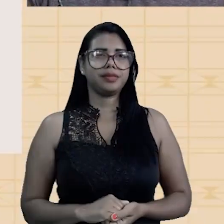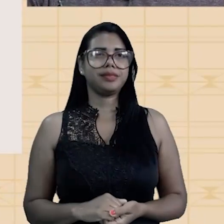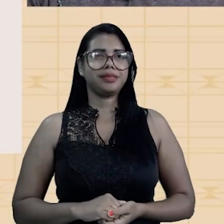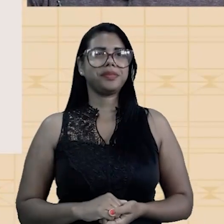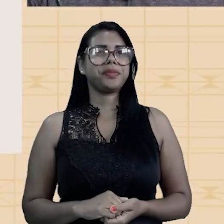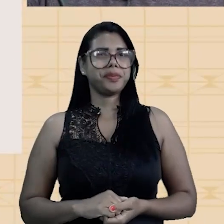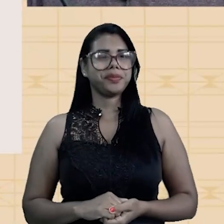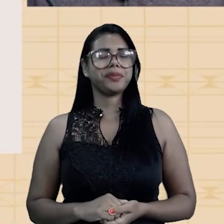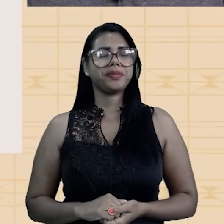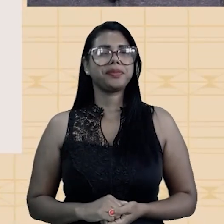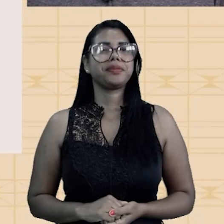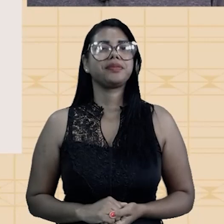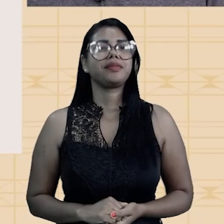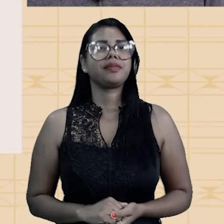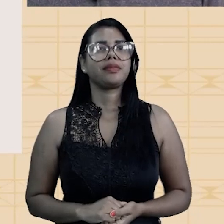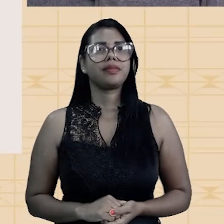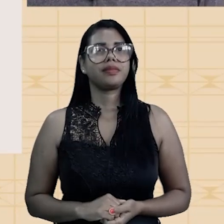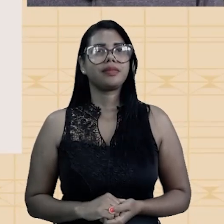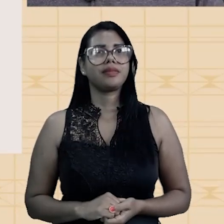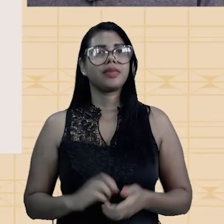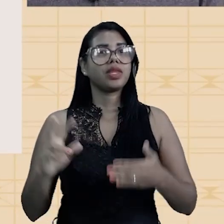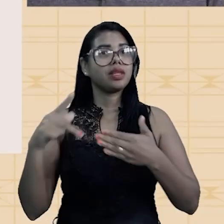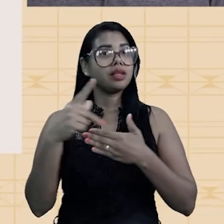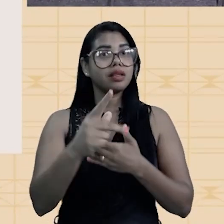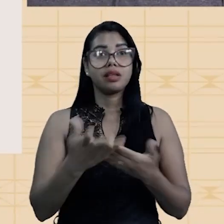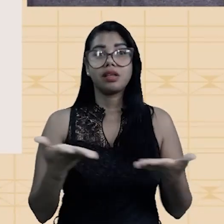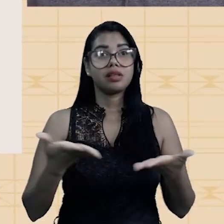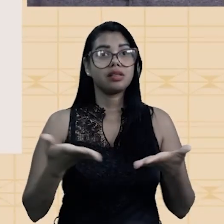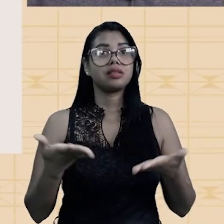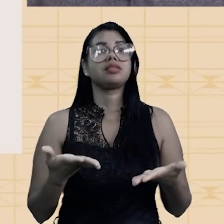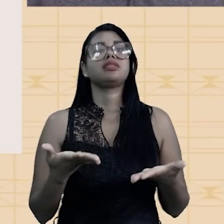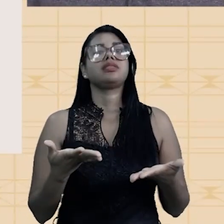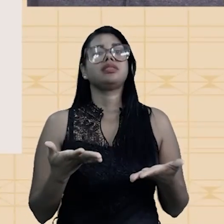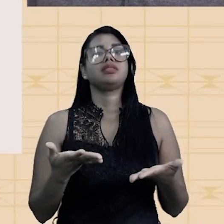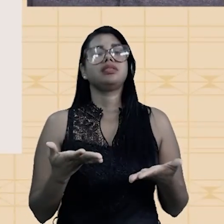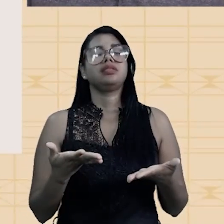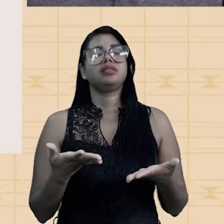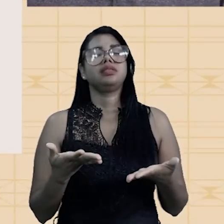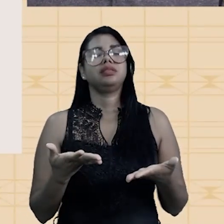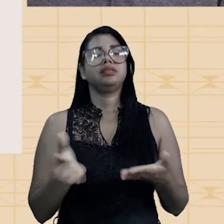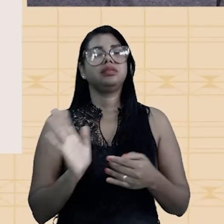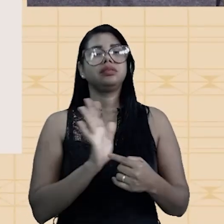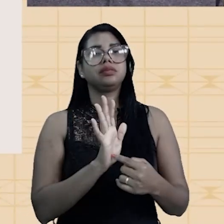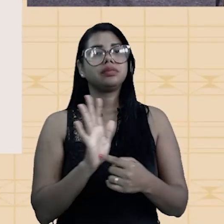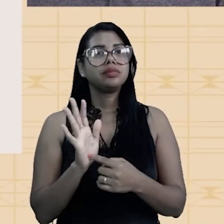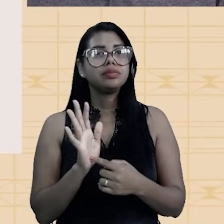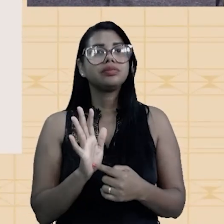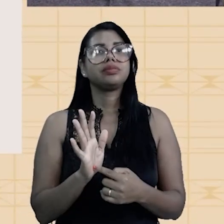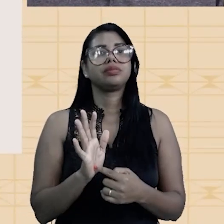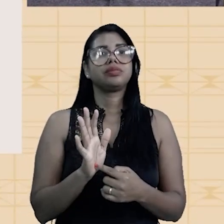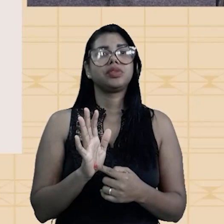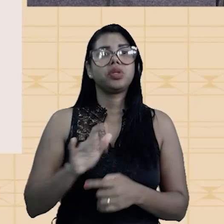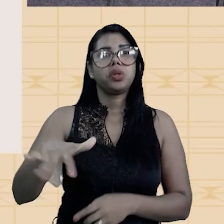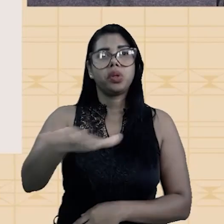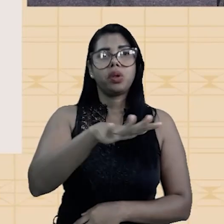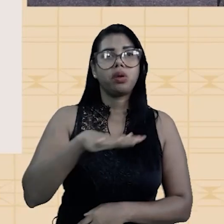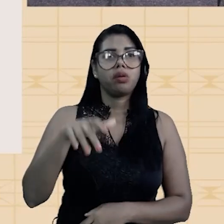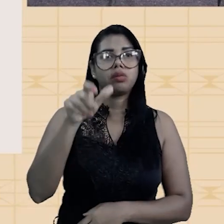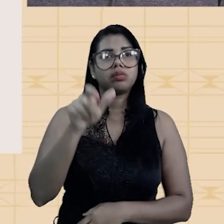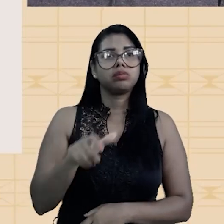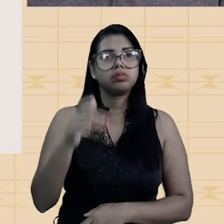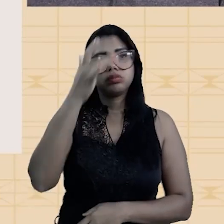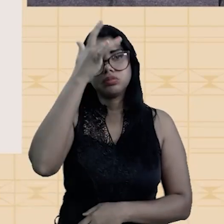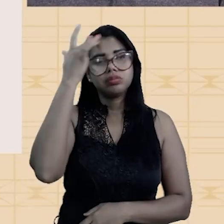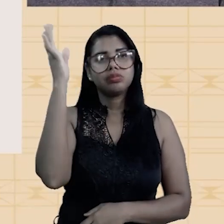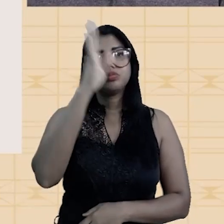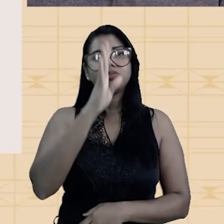ó. Veja que ela segue essa sequência. O principal entrave que impede que tantas pessoas no Brasil não se resistem é o